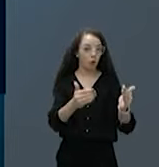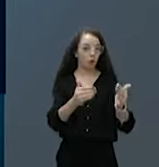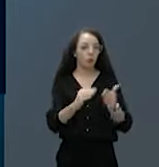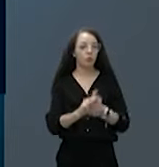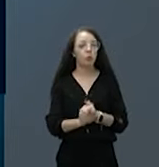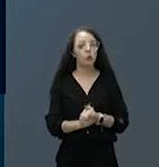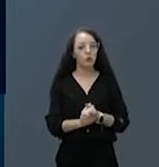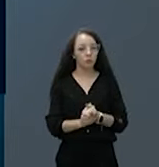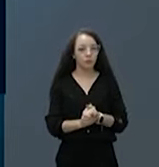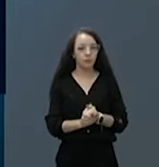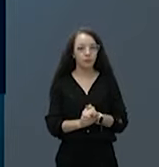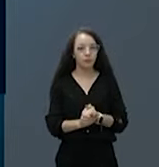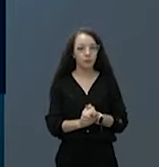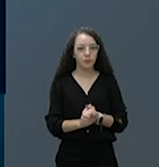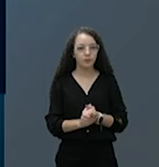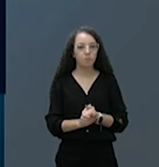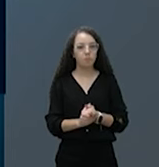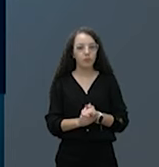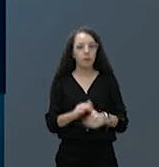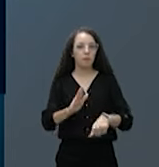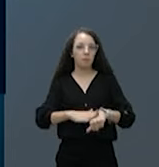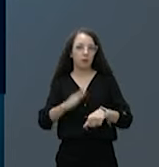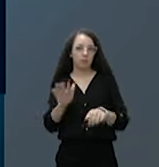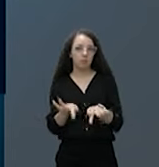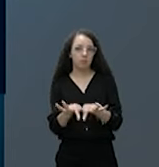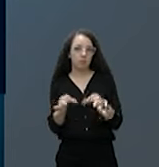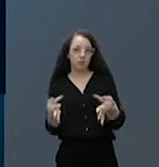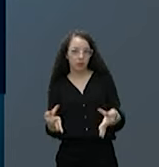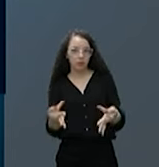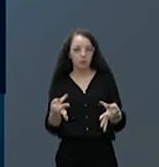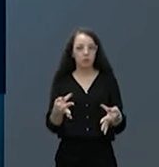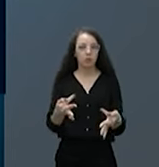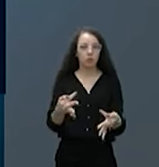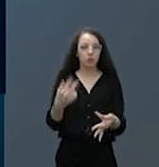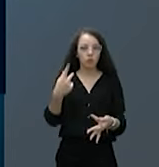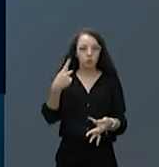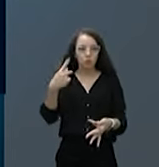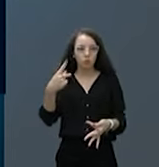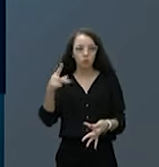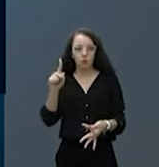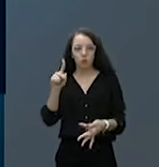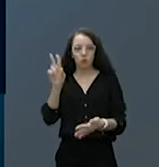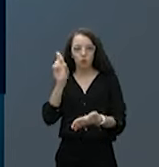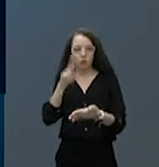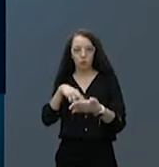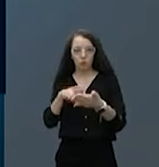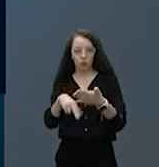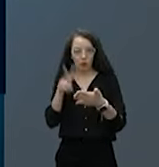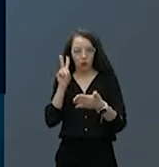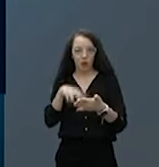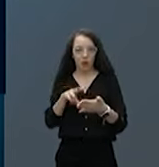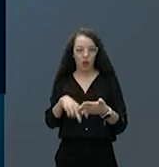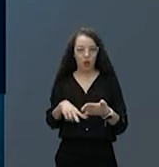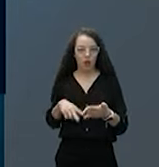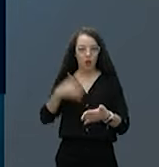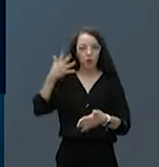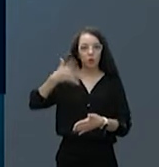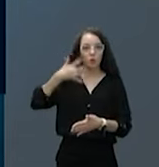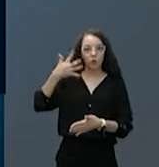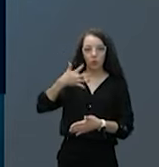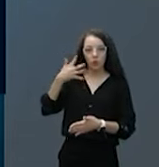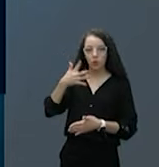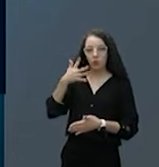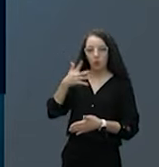fique mais simples. Vossa Excelência é o relator, mas a sustentação oral é do agravante,